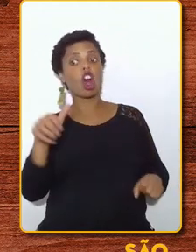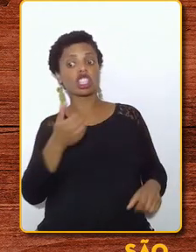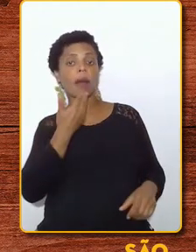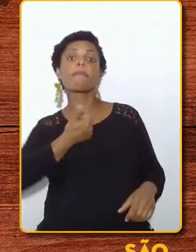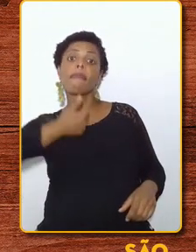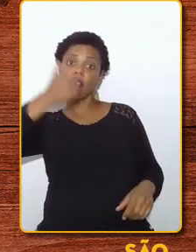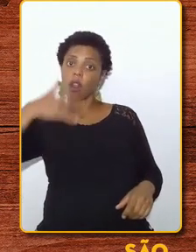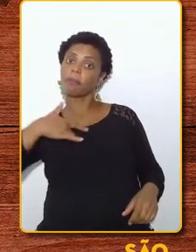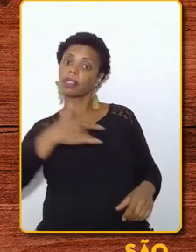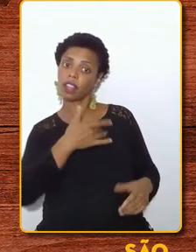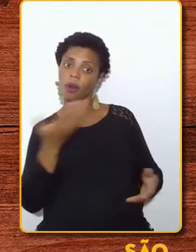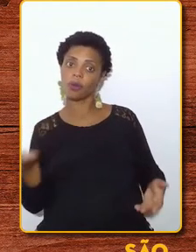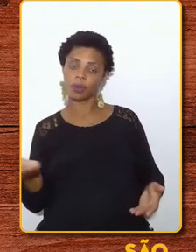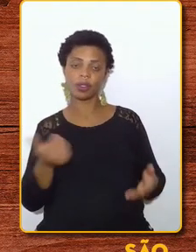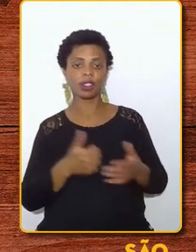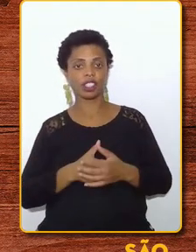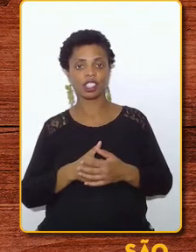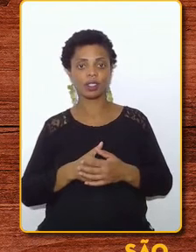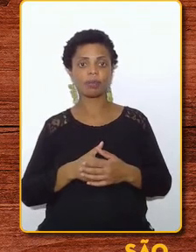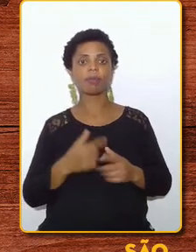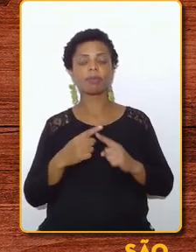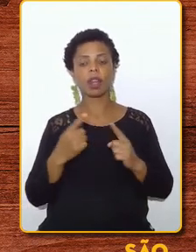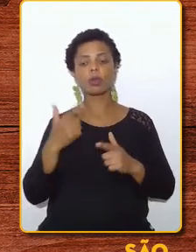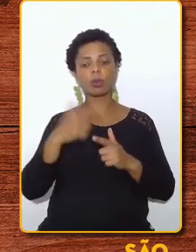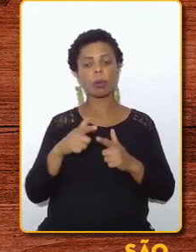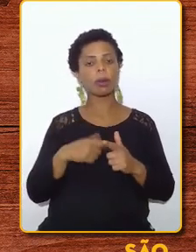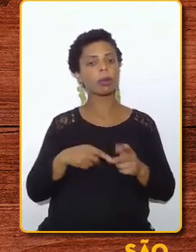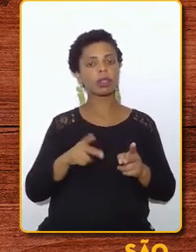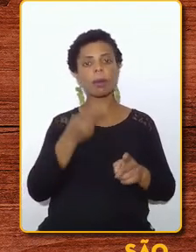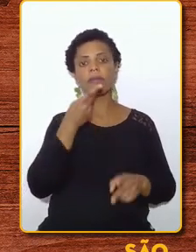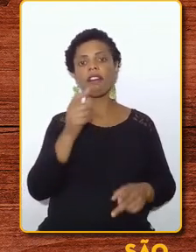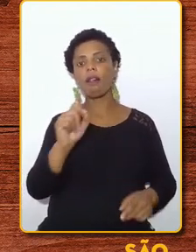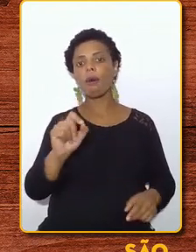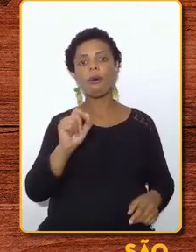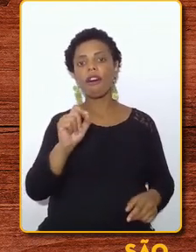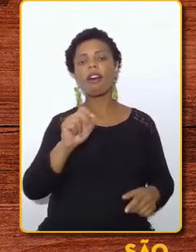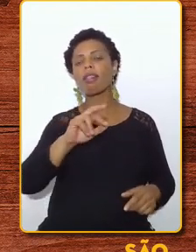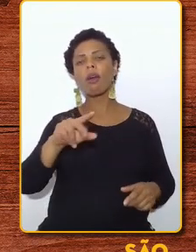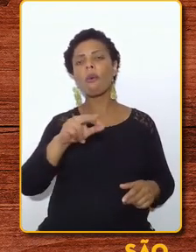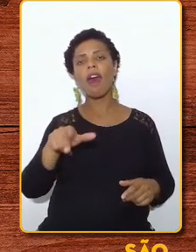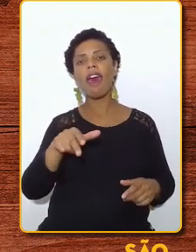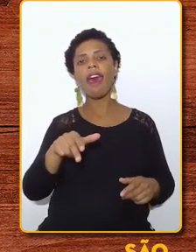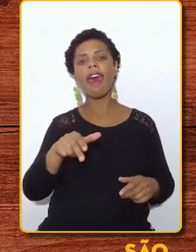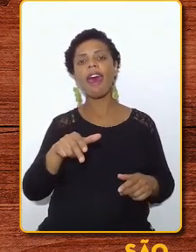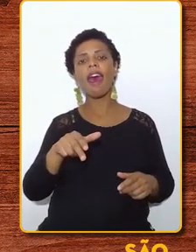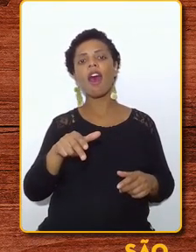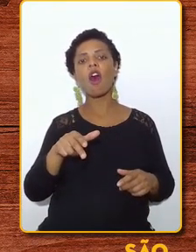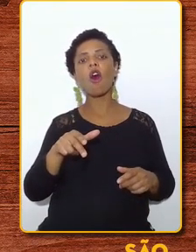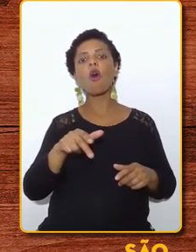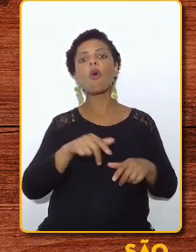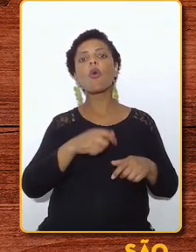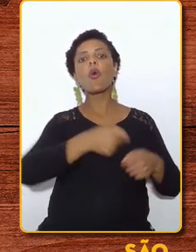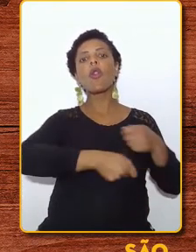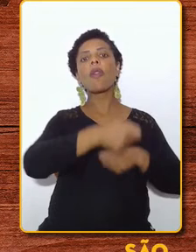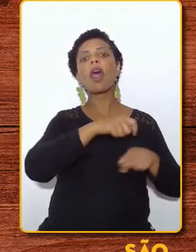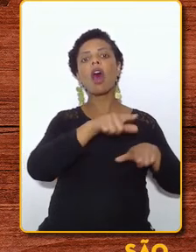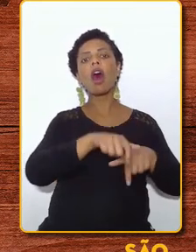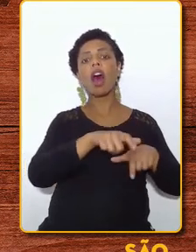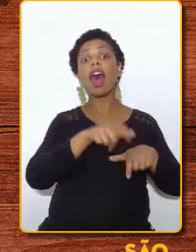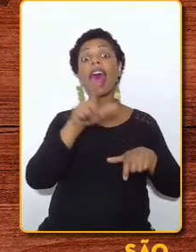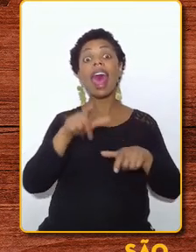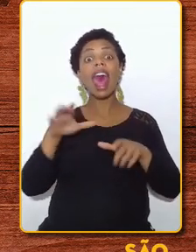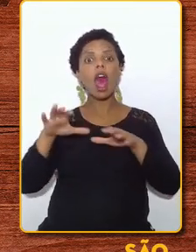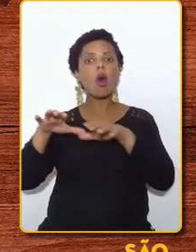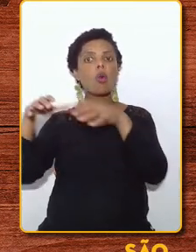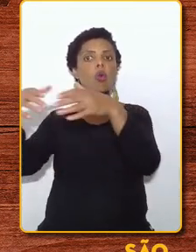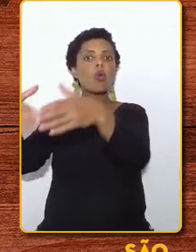problema, né, que eu sempre digo, não é o agronegócio, é a bancada ruralista. Então, em vez da